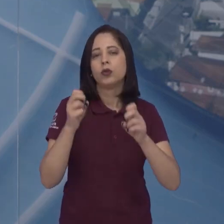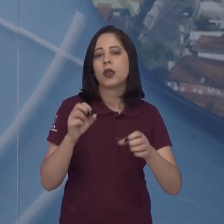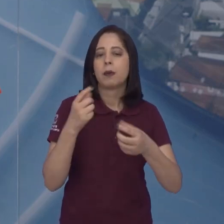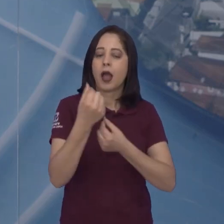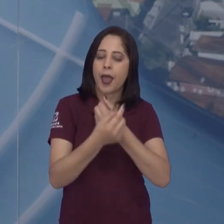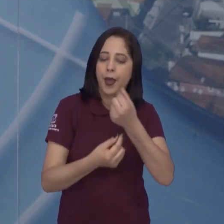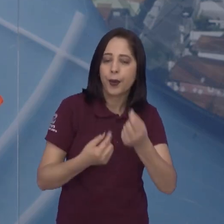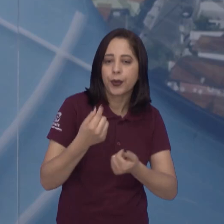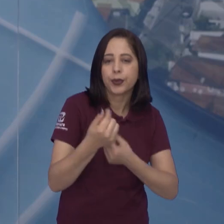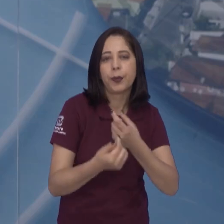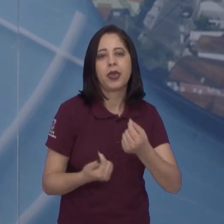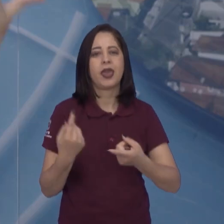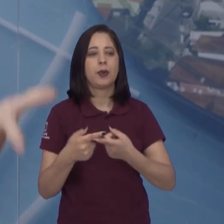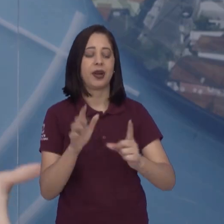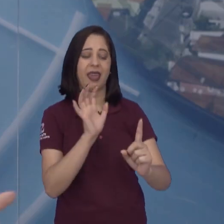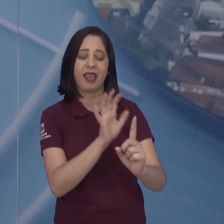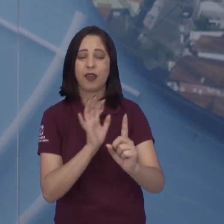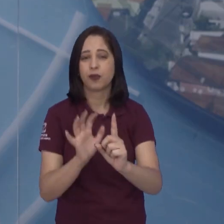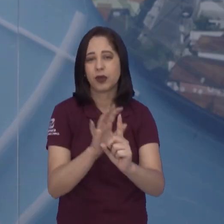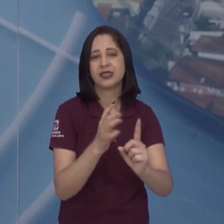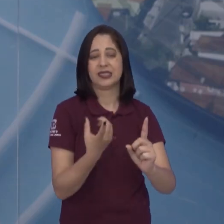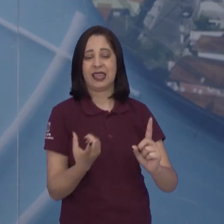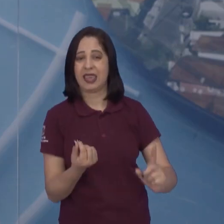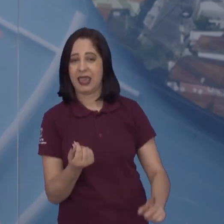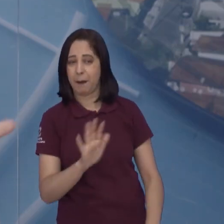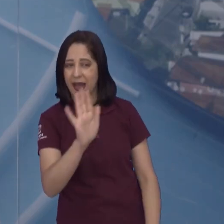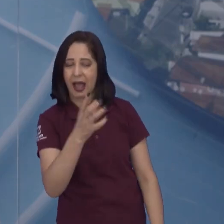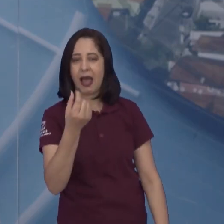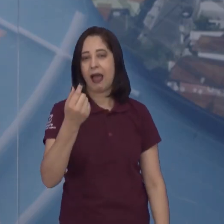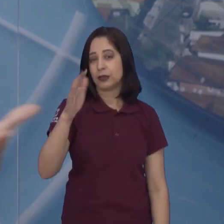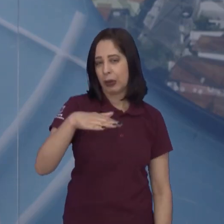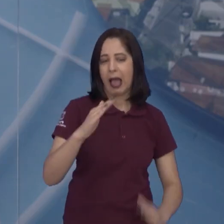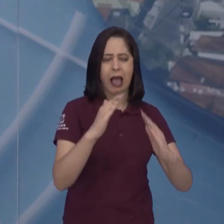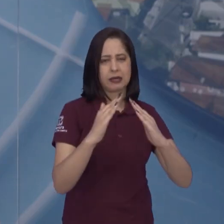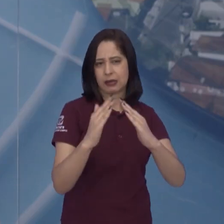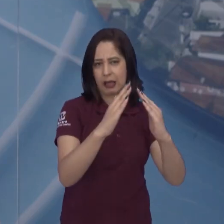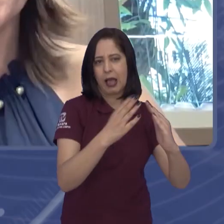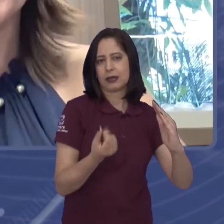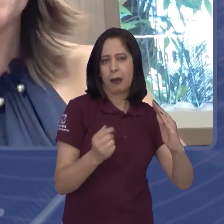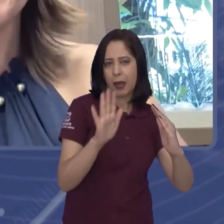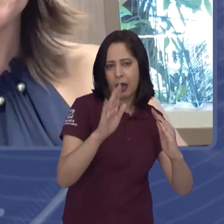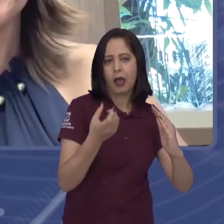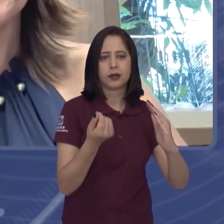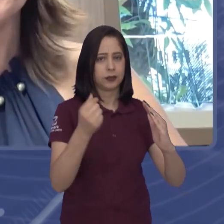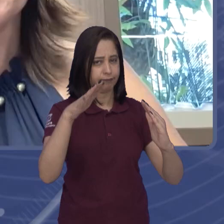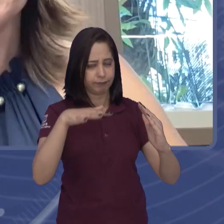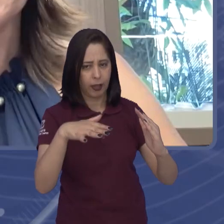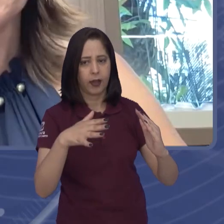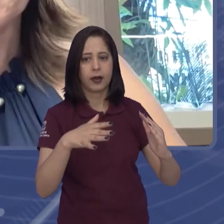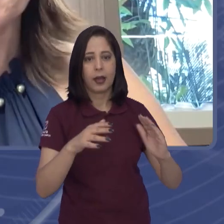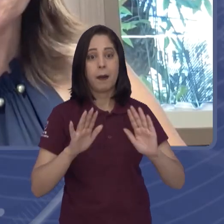ela molda o preço dos aluguéis, dos apartamentos em casas, né, para a compra dos imóveis no geral. E esse